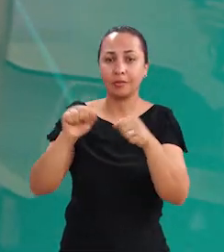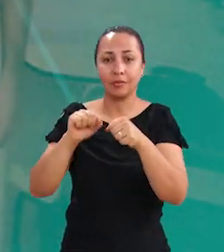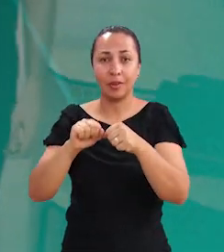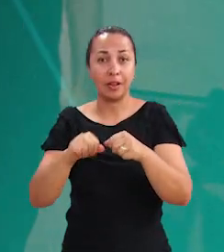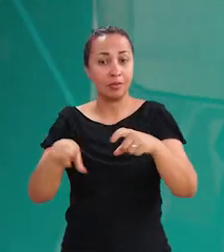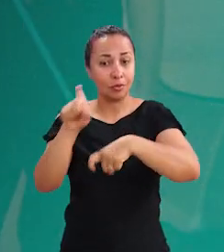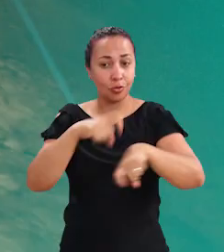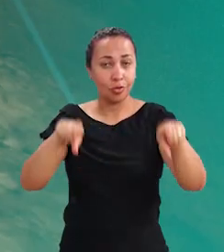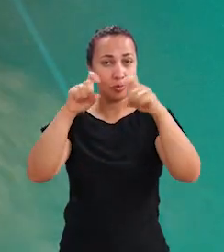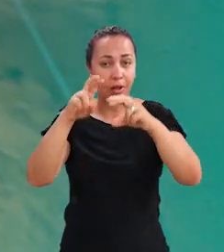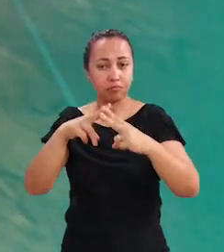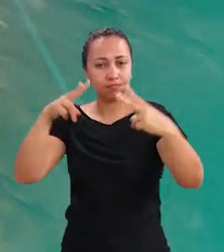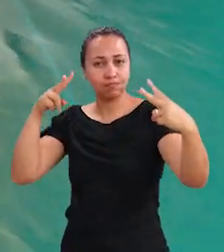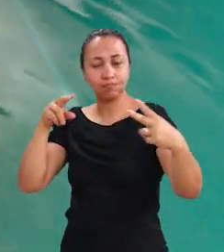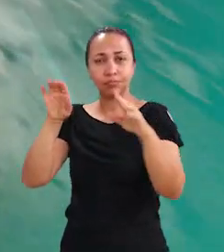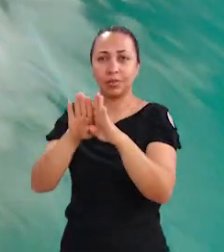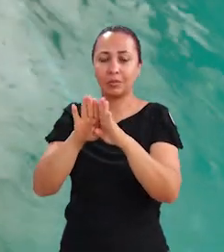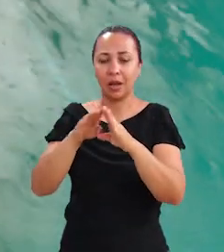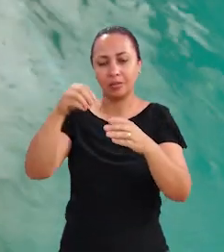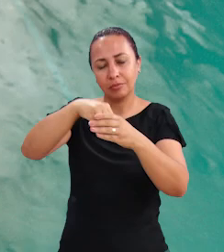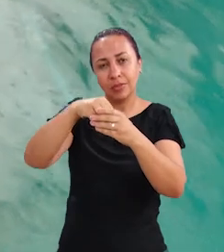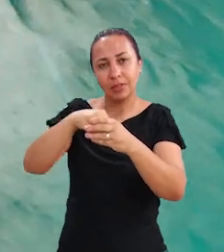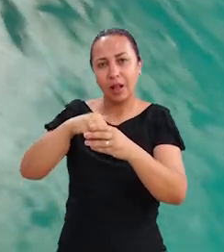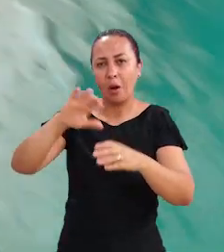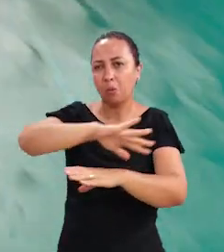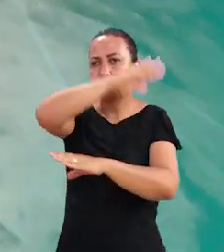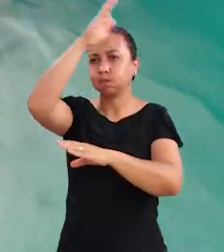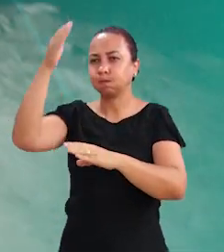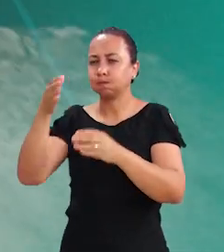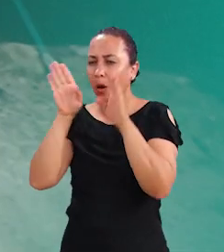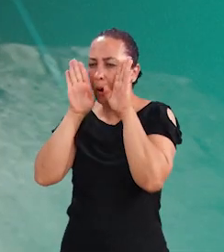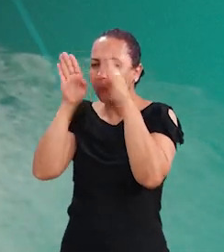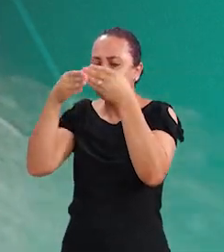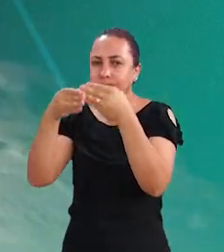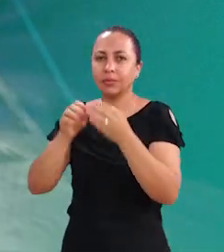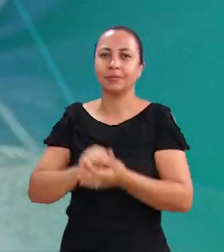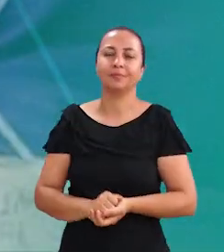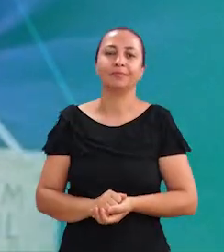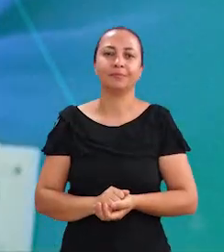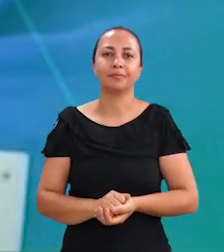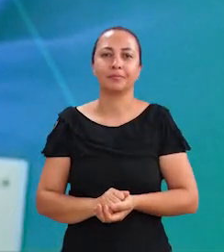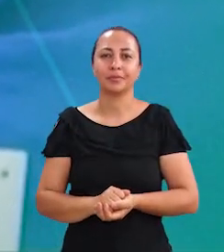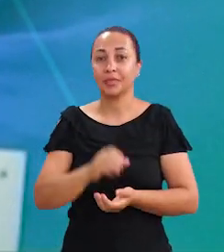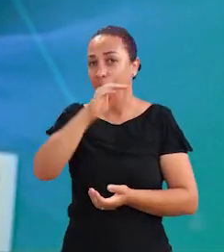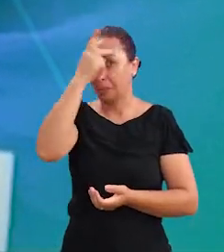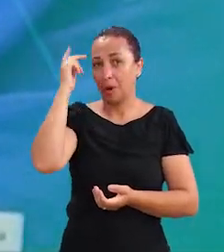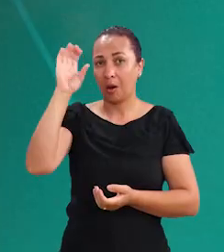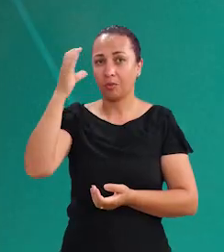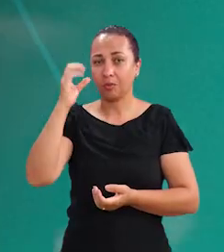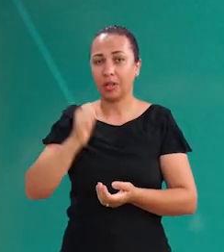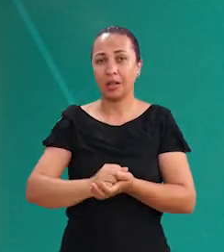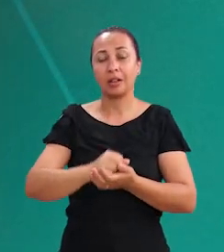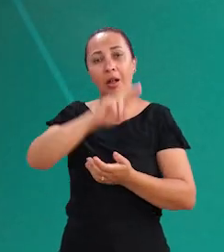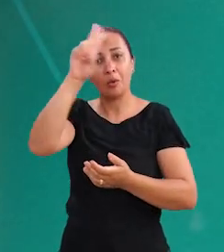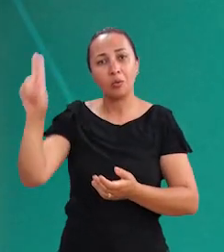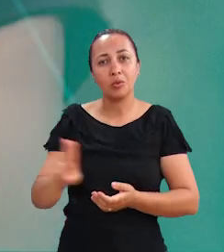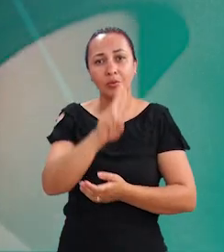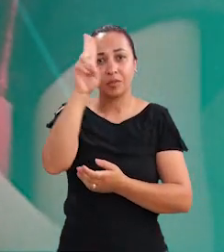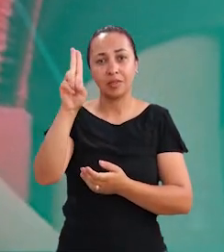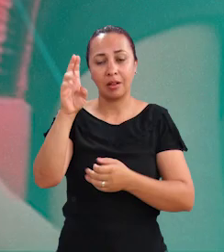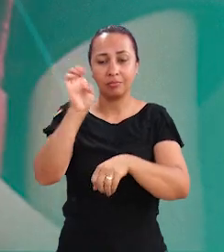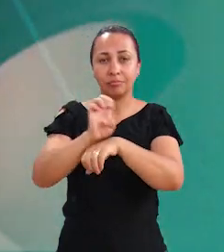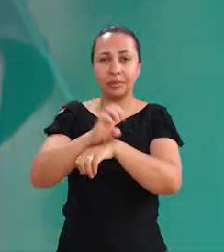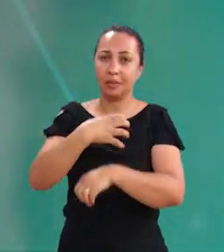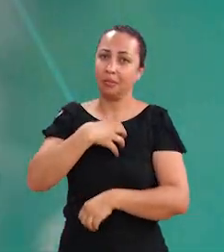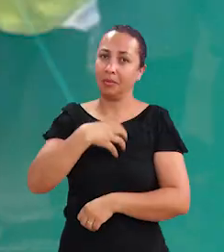recriam de forma digital ambientes internos de cavernas com difícil acesso. Cientistas da Universidade do Estado da